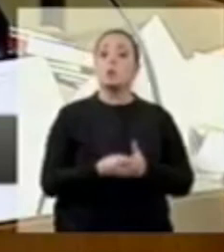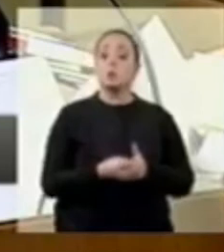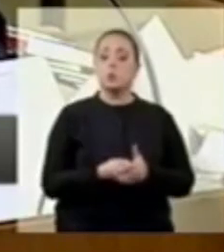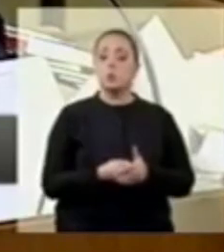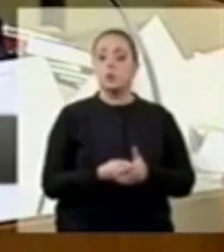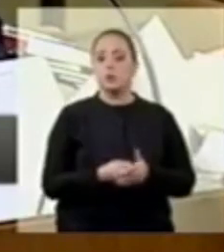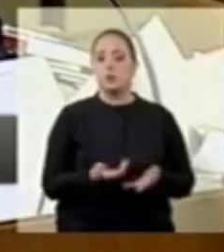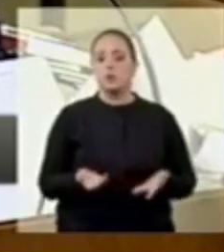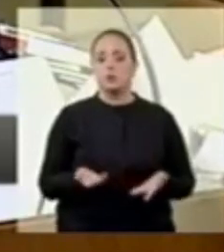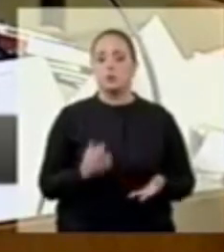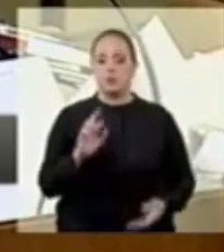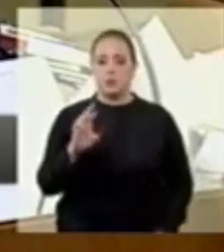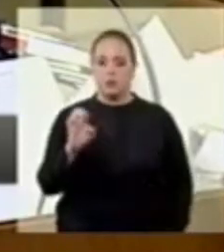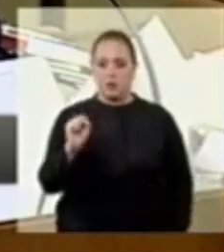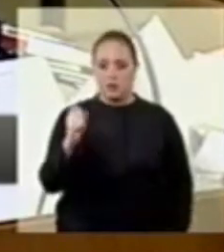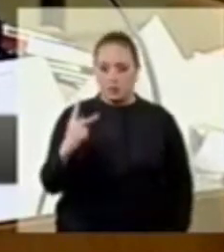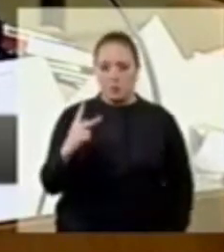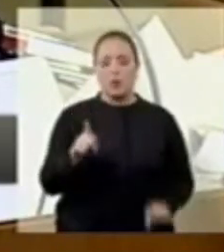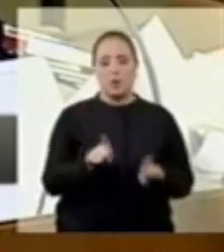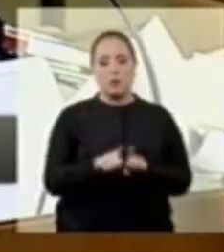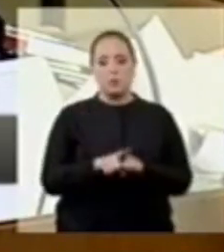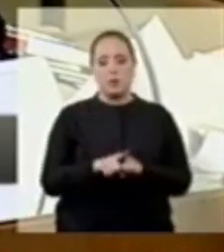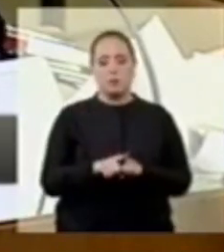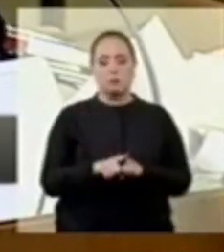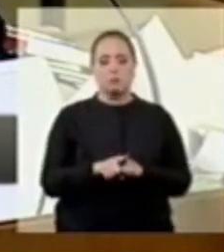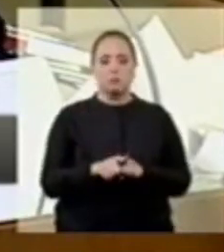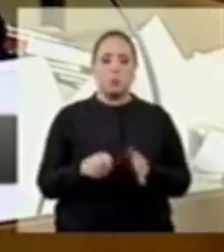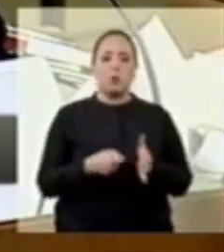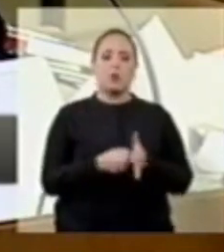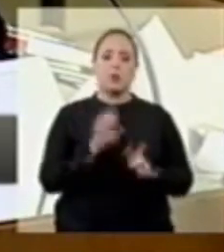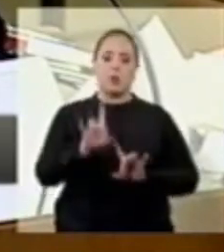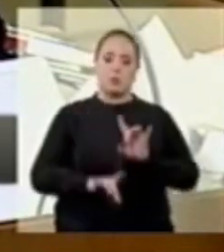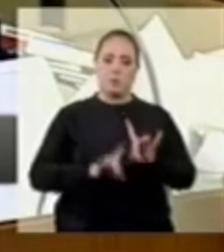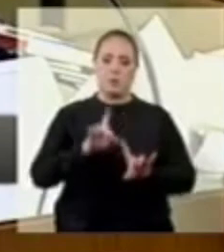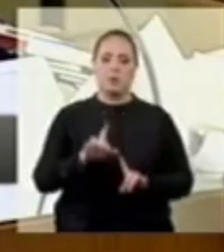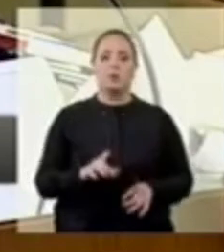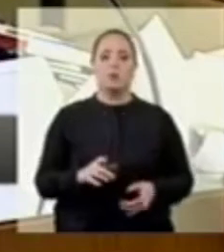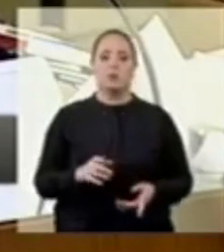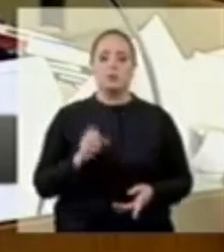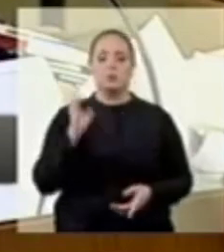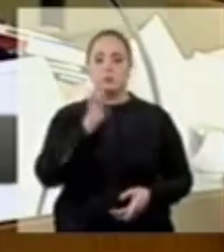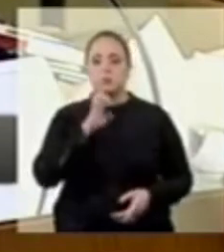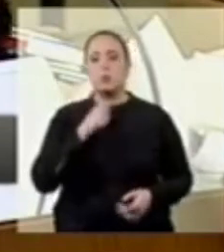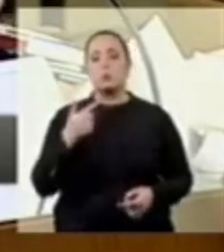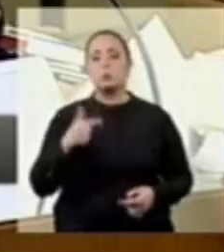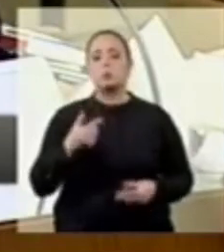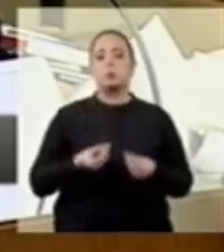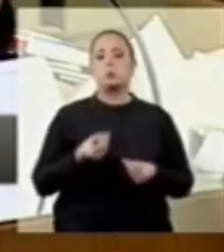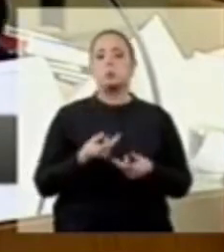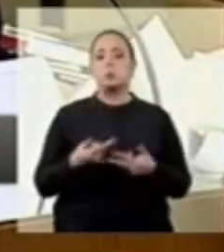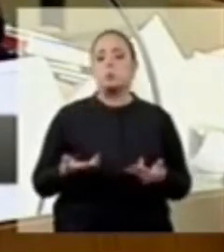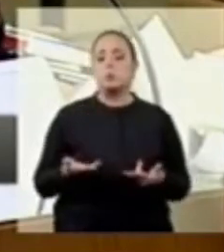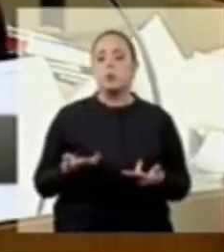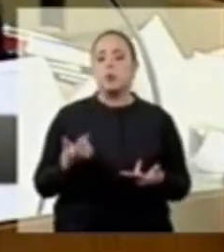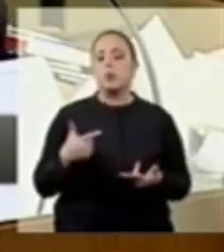entendidos o extraordinário e o especial não tinham efeito suspensivo como de resto não